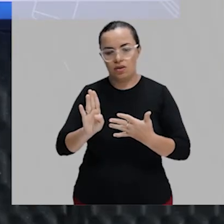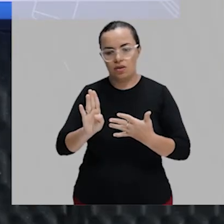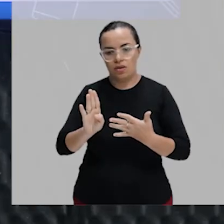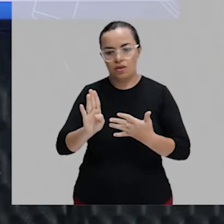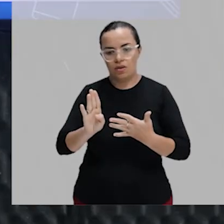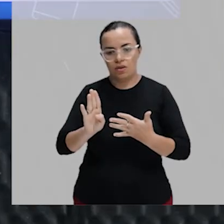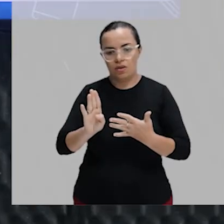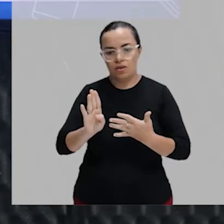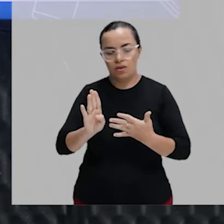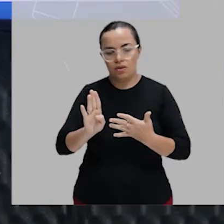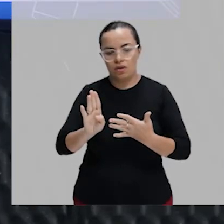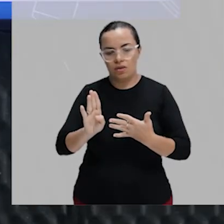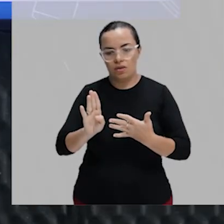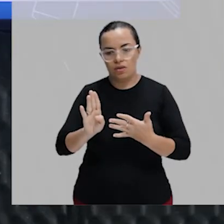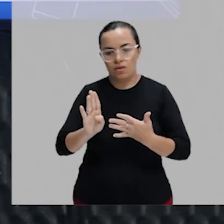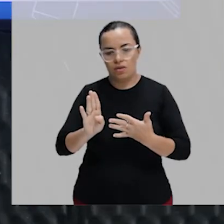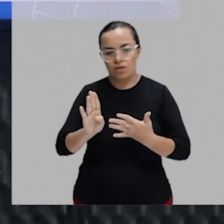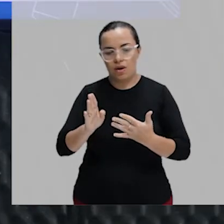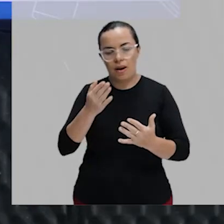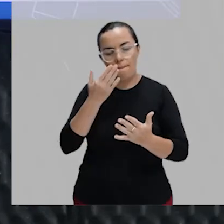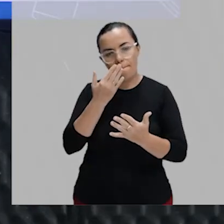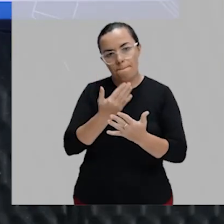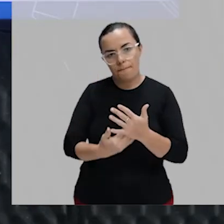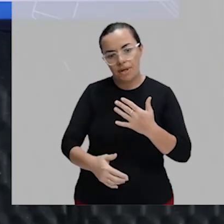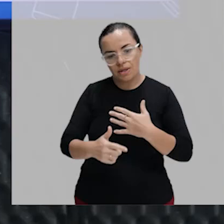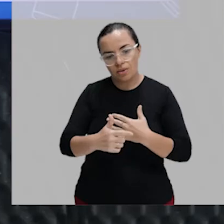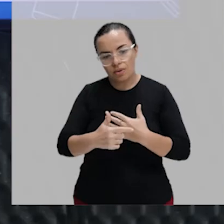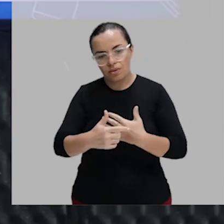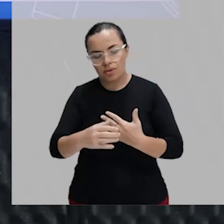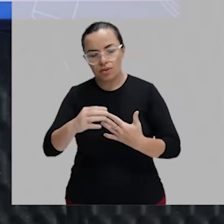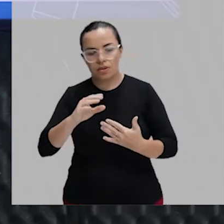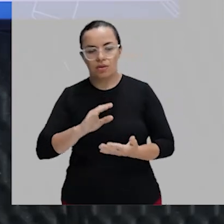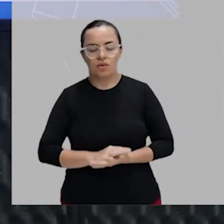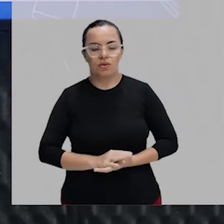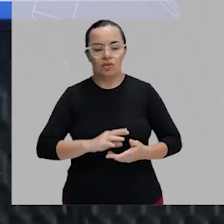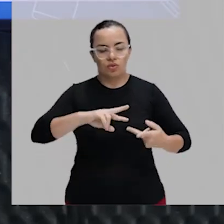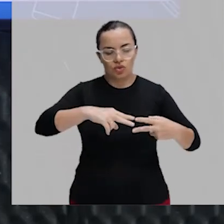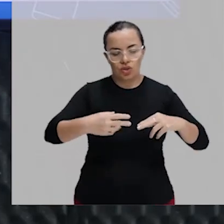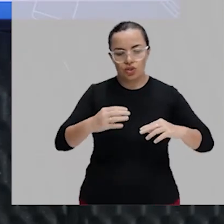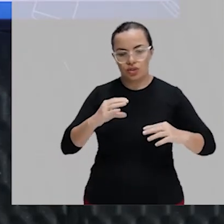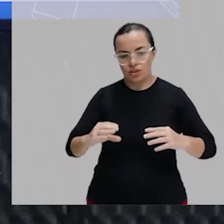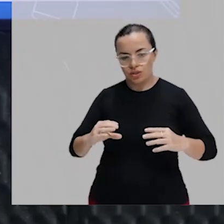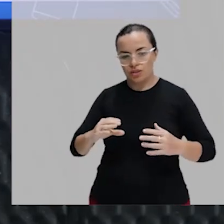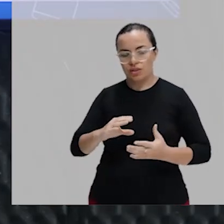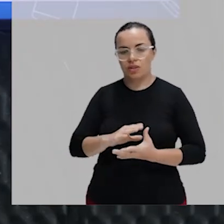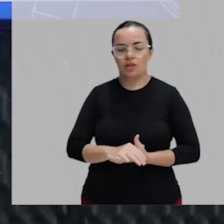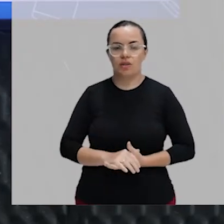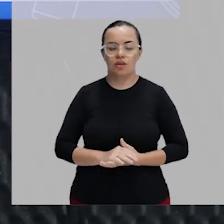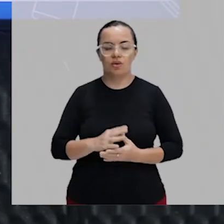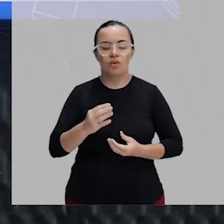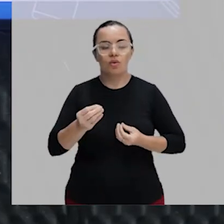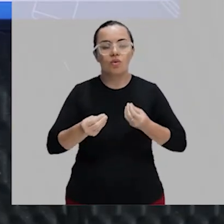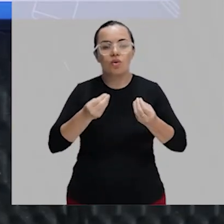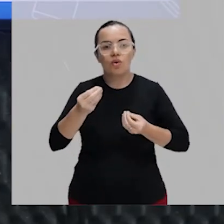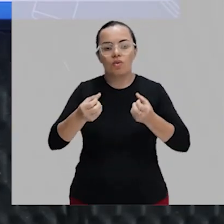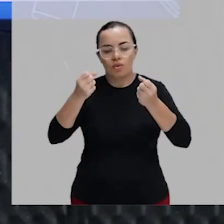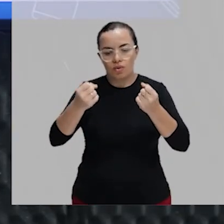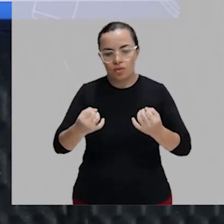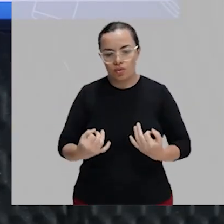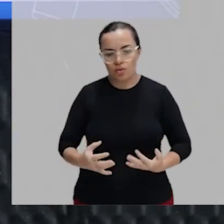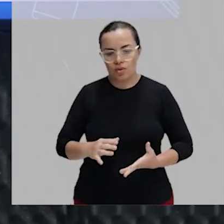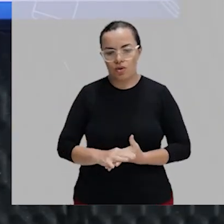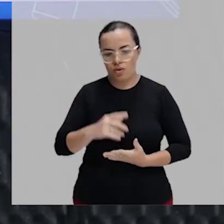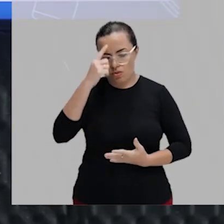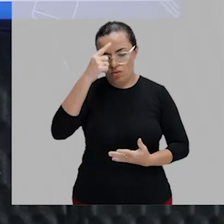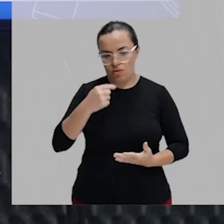C, não há síntese de substrato 2 e 3. Vamos ver aqui na nossa figurinha.